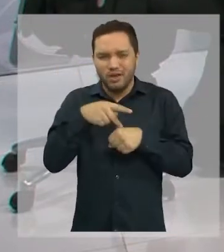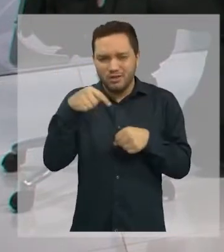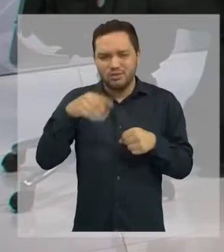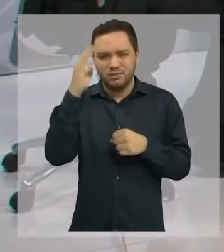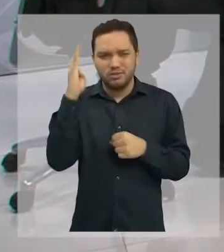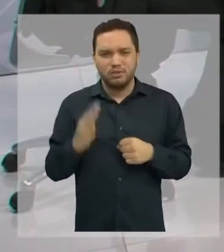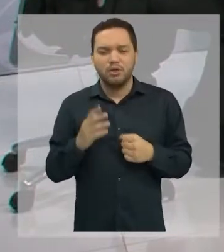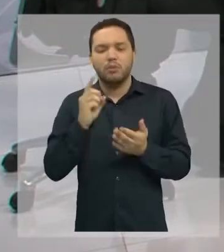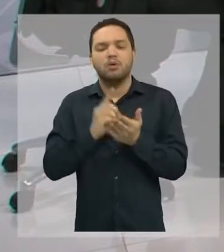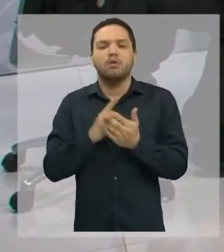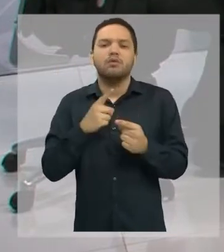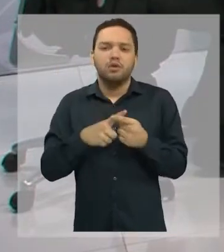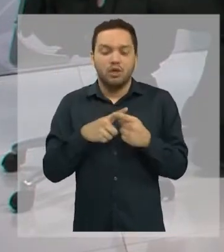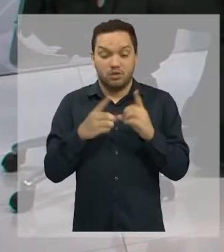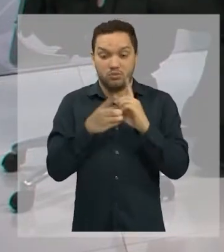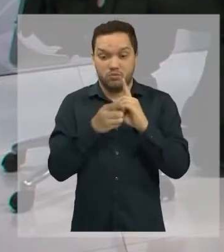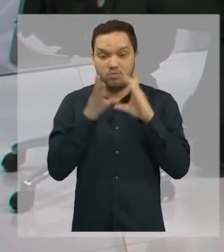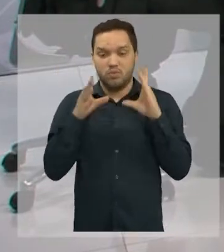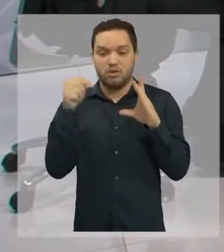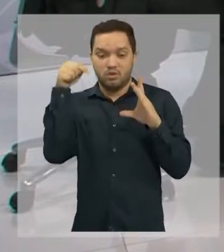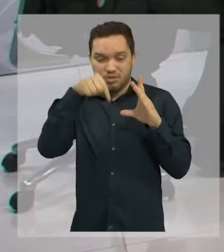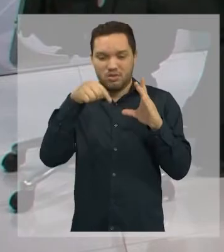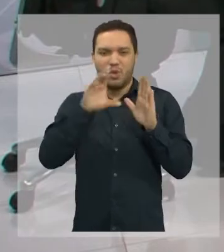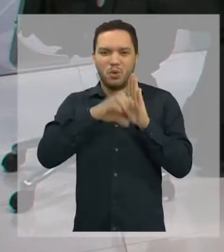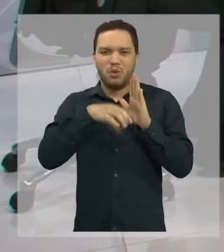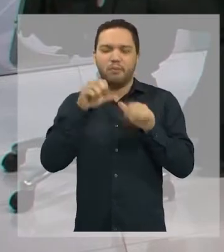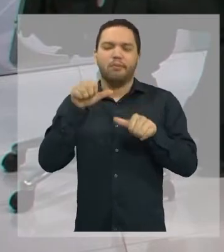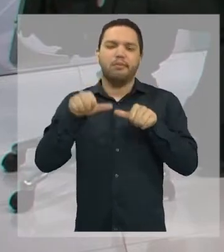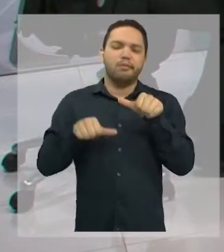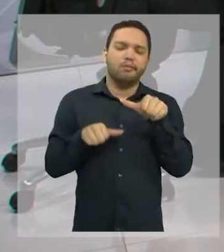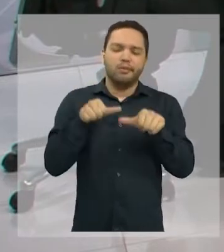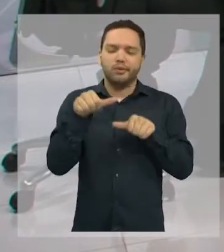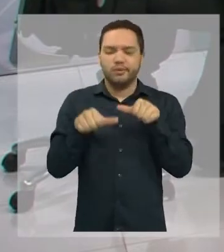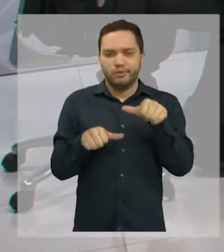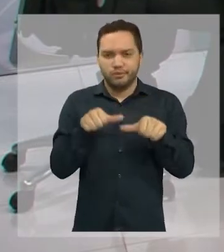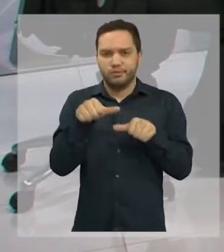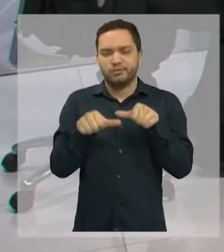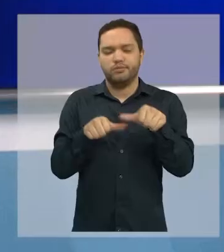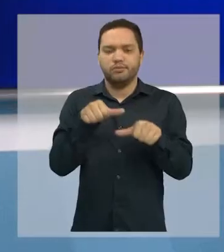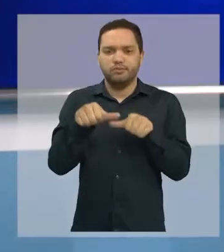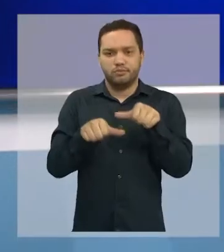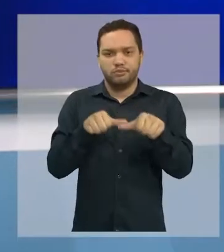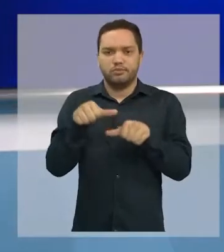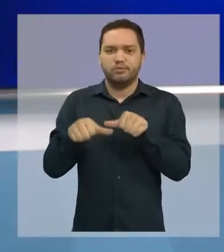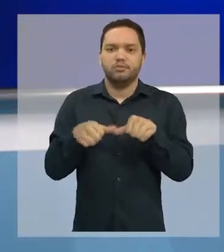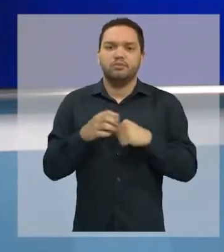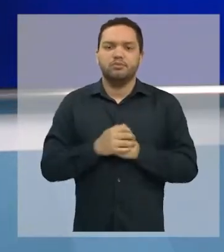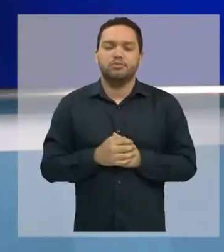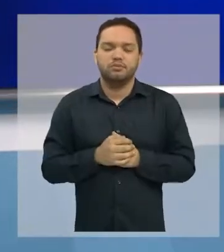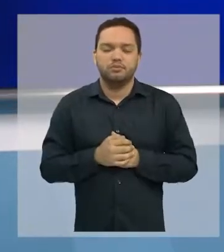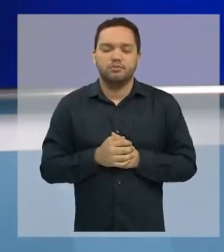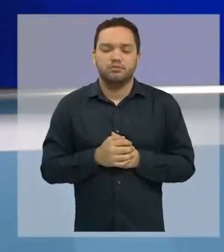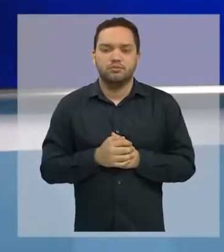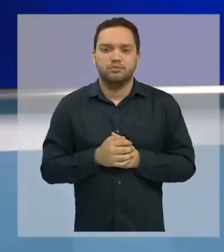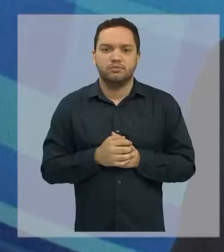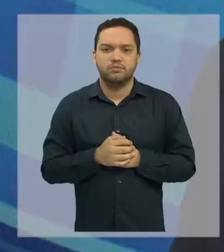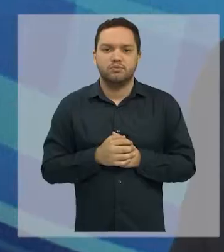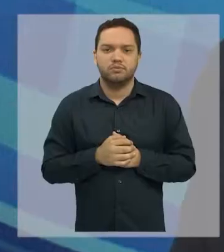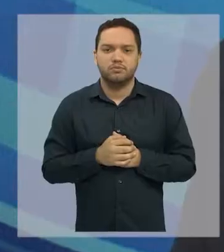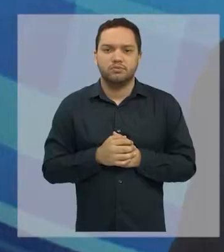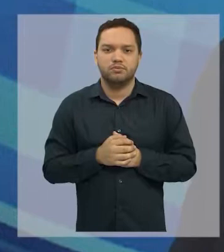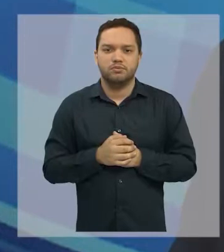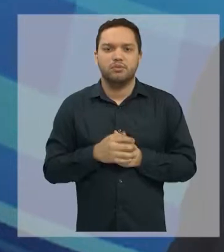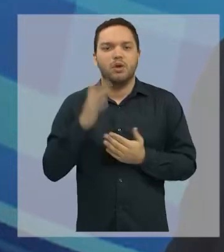que efetivamente transforma a democracia, né, no belo exemplo político que pode ser. Acho que